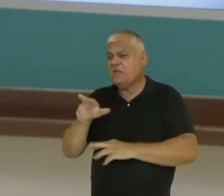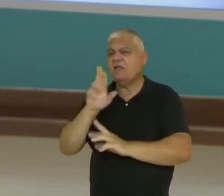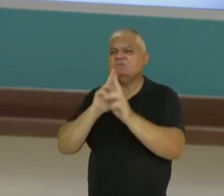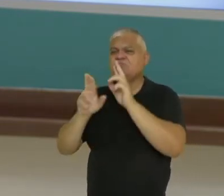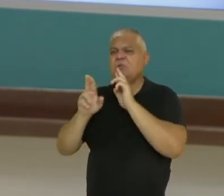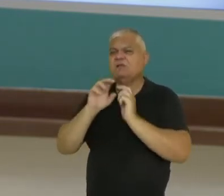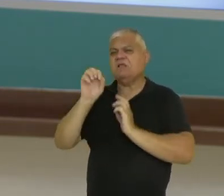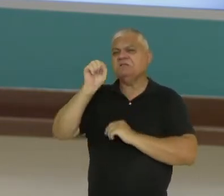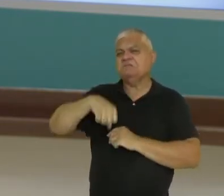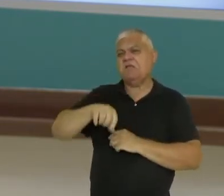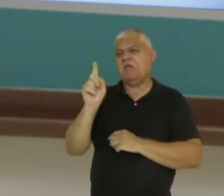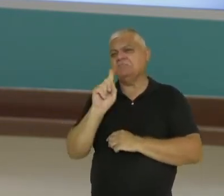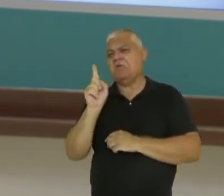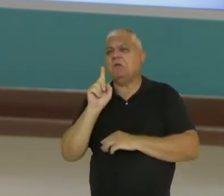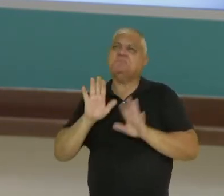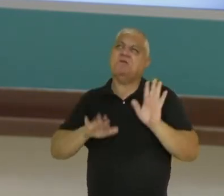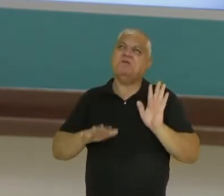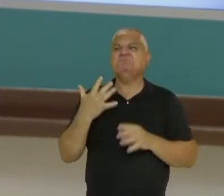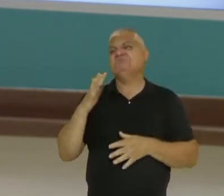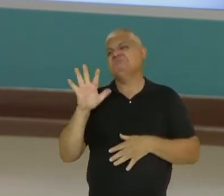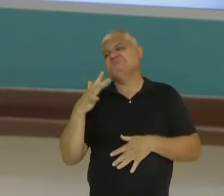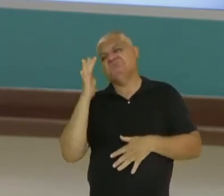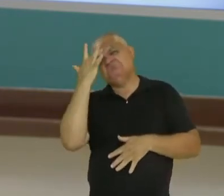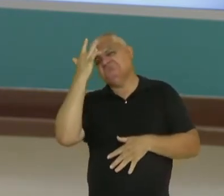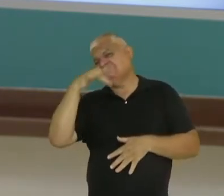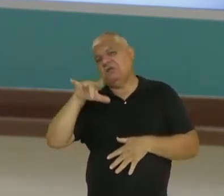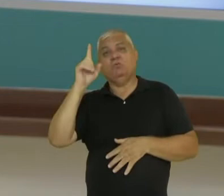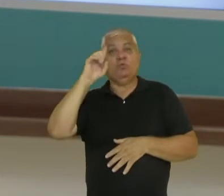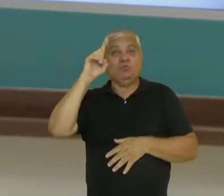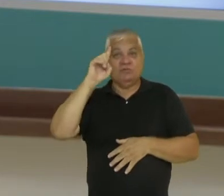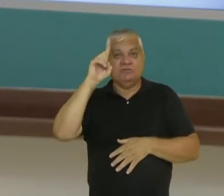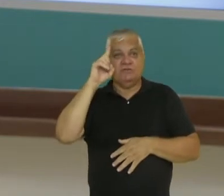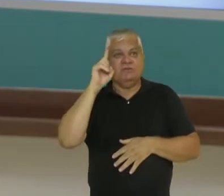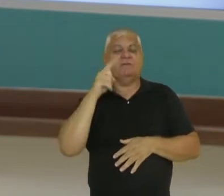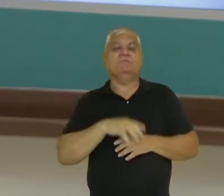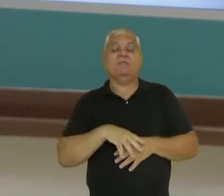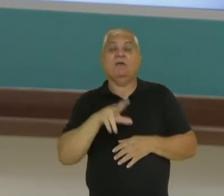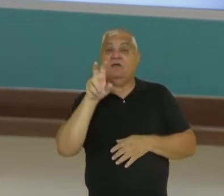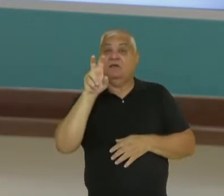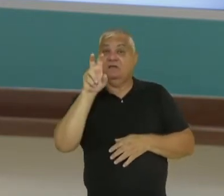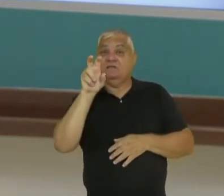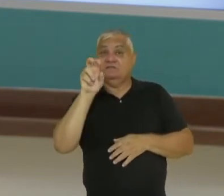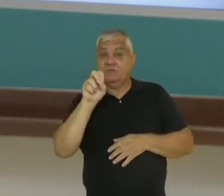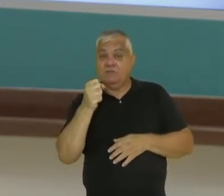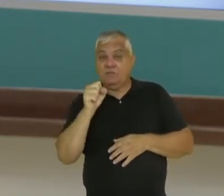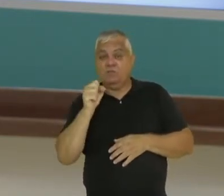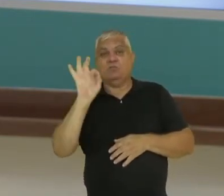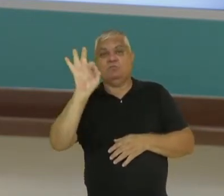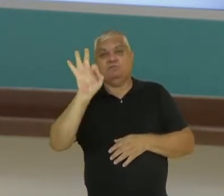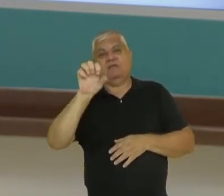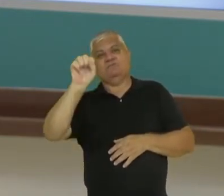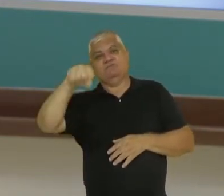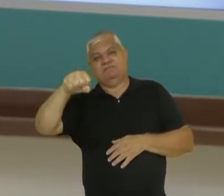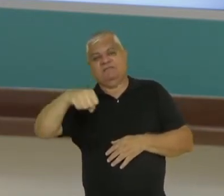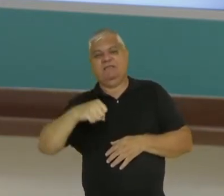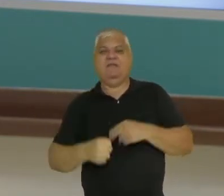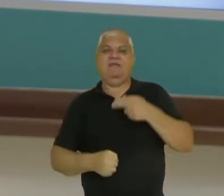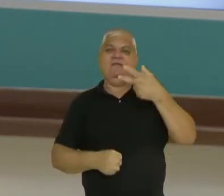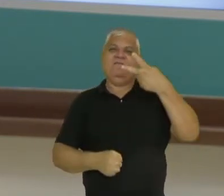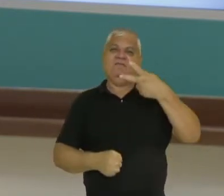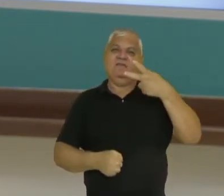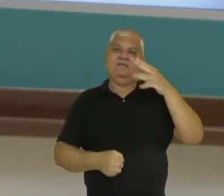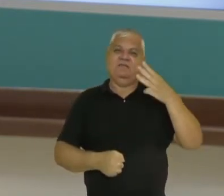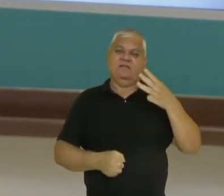respostas, sim, não, mais ou menos, todo dia, aí você pode falar, 58% responderam que sim, 23%